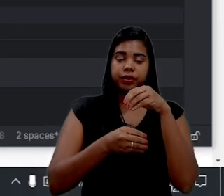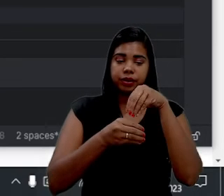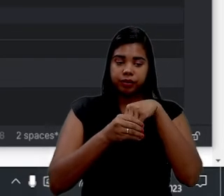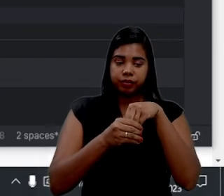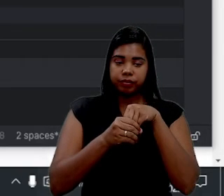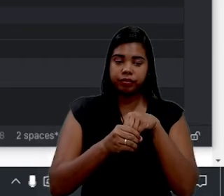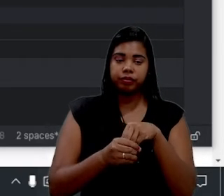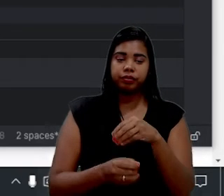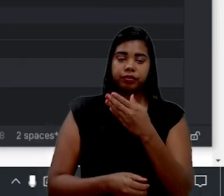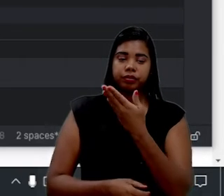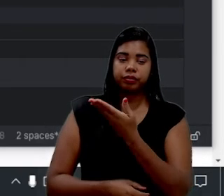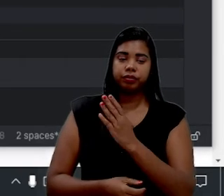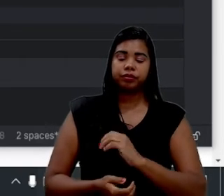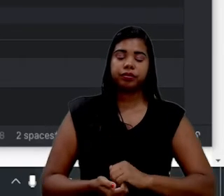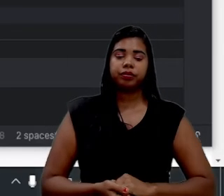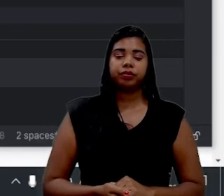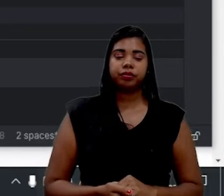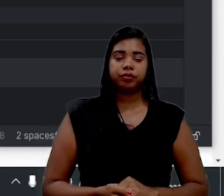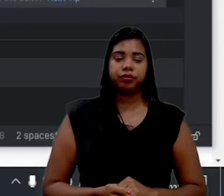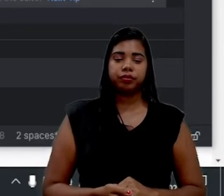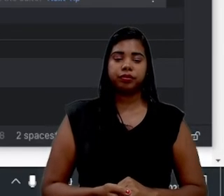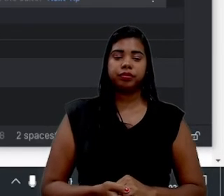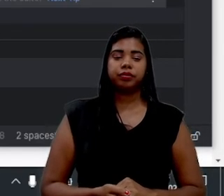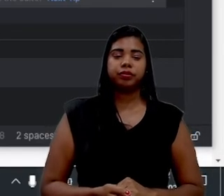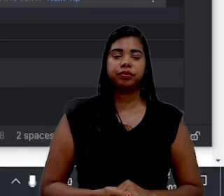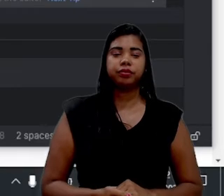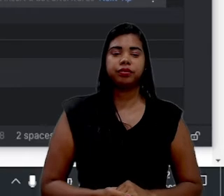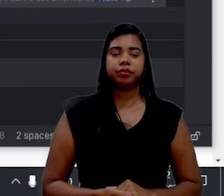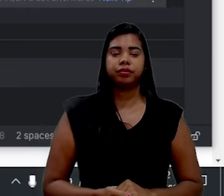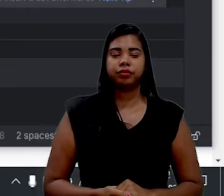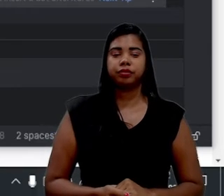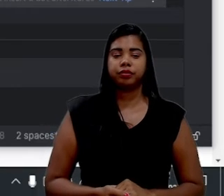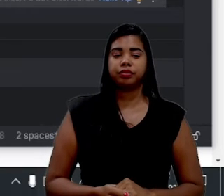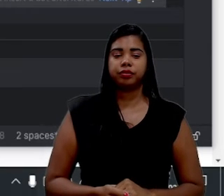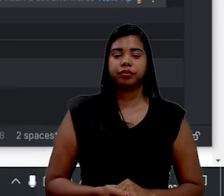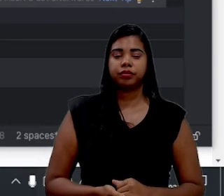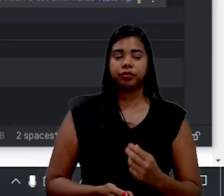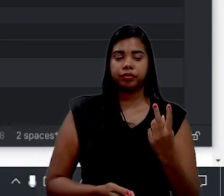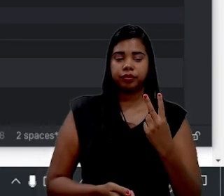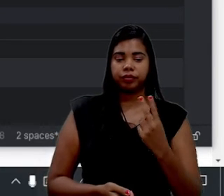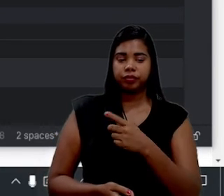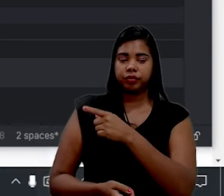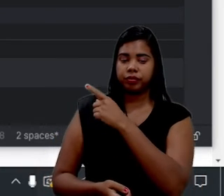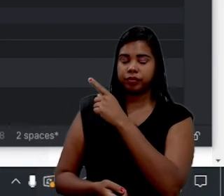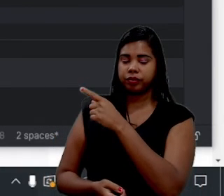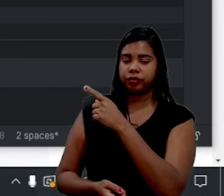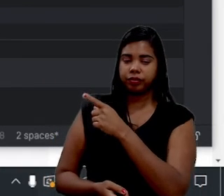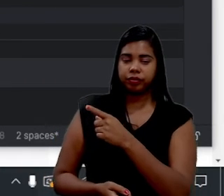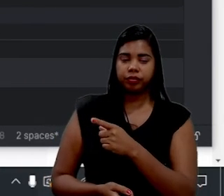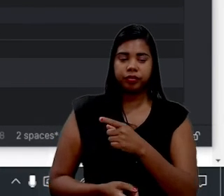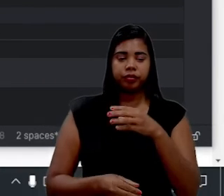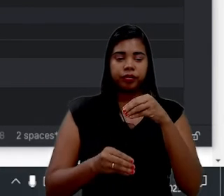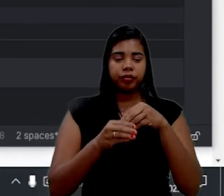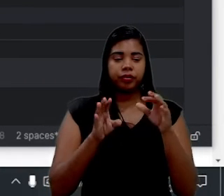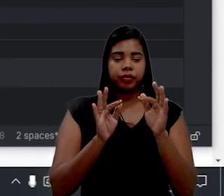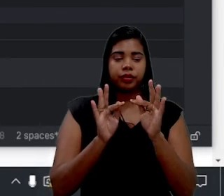Django, tá? Pronto, a gente abre chaves duplas, tá? E bota a